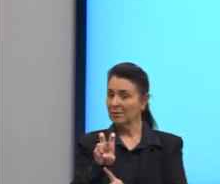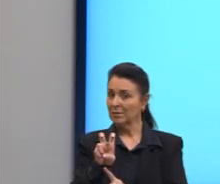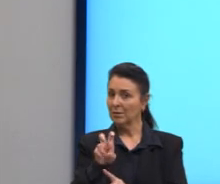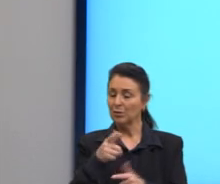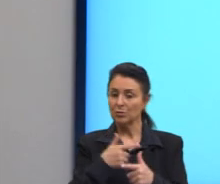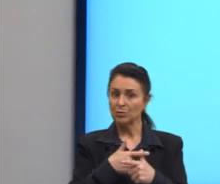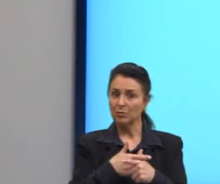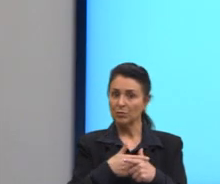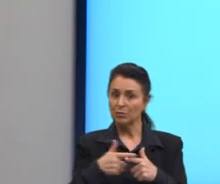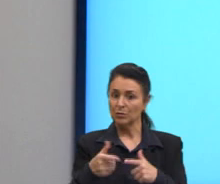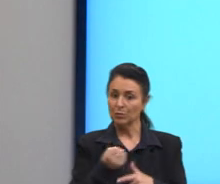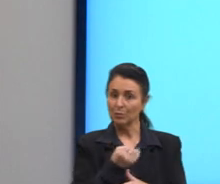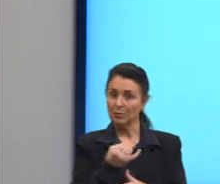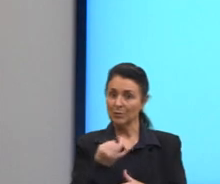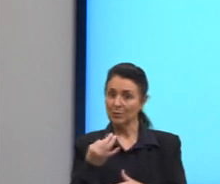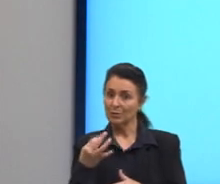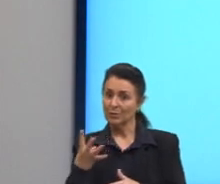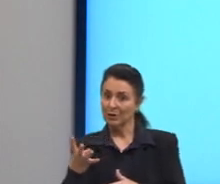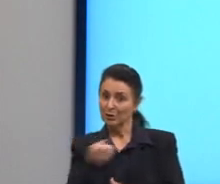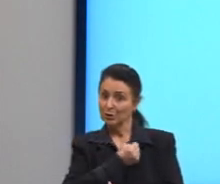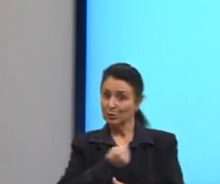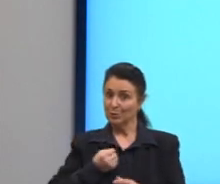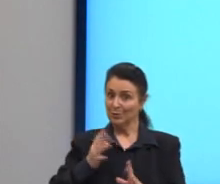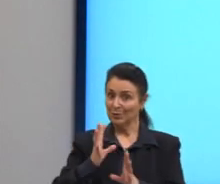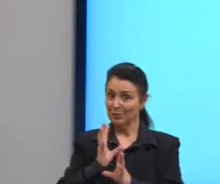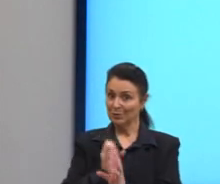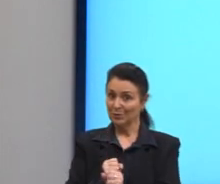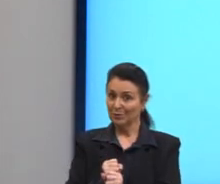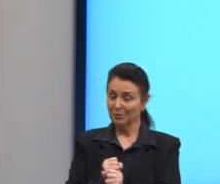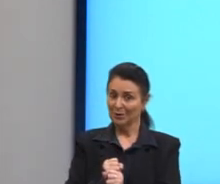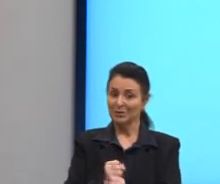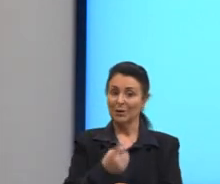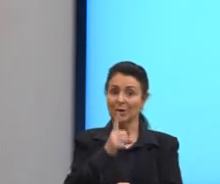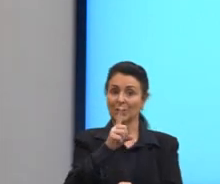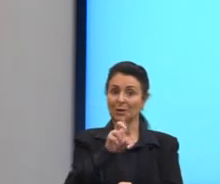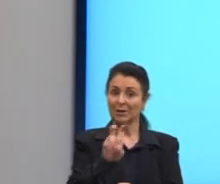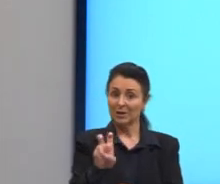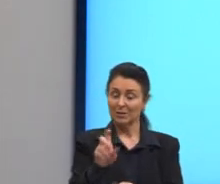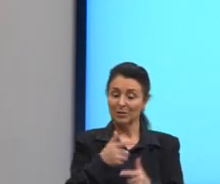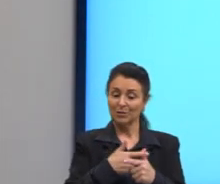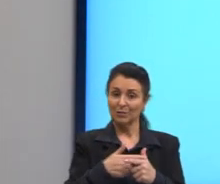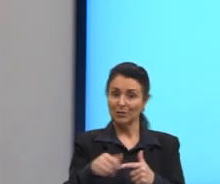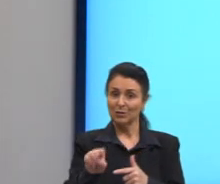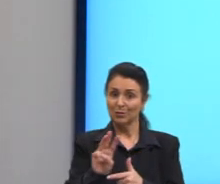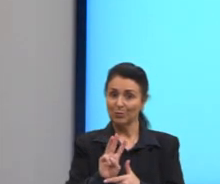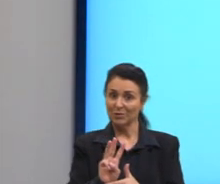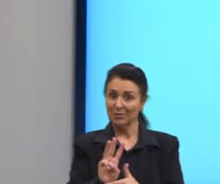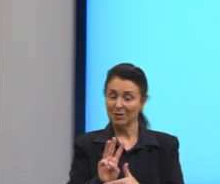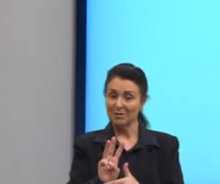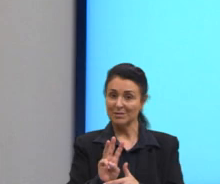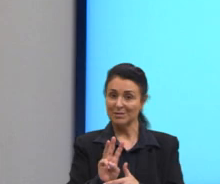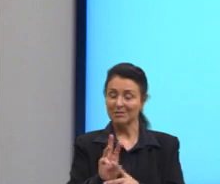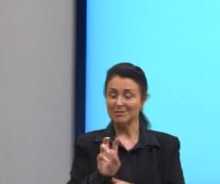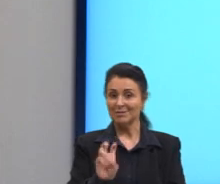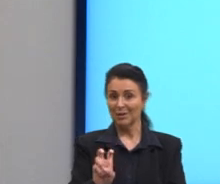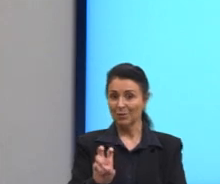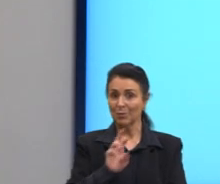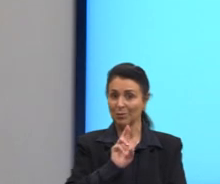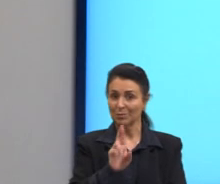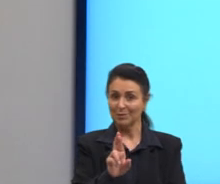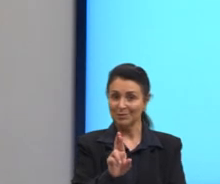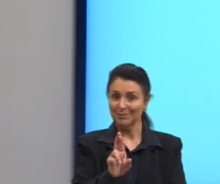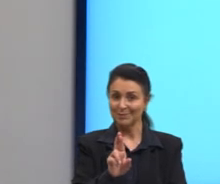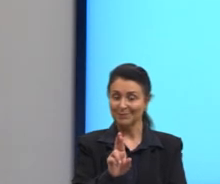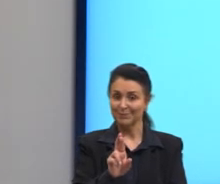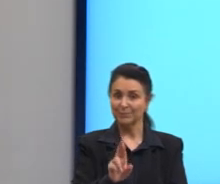tem que dividir pela quantidade de termos tomados estão 15 / 3 nós vamos ter como resultante cinco então